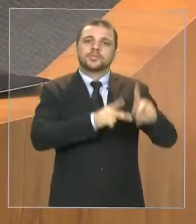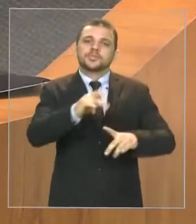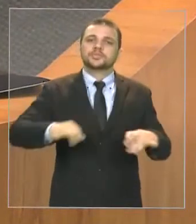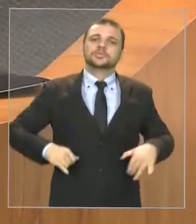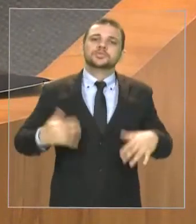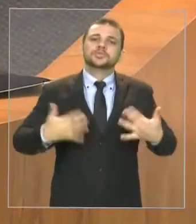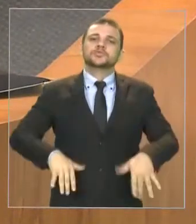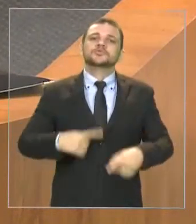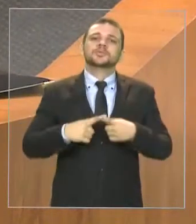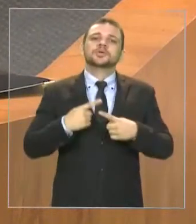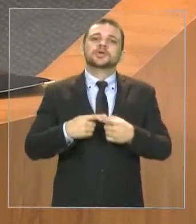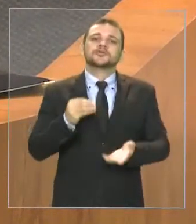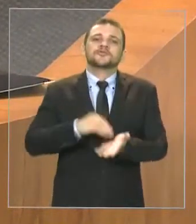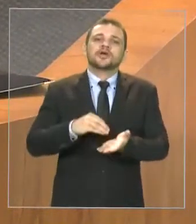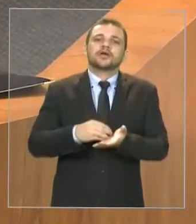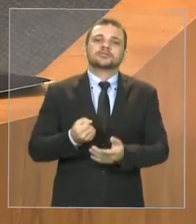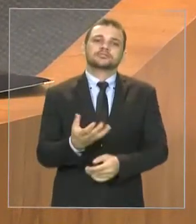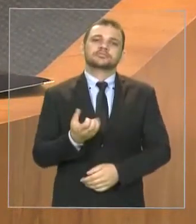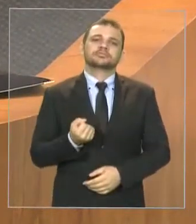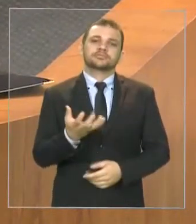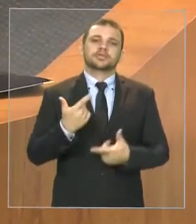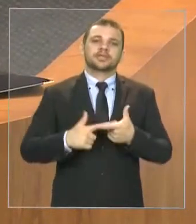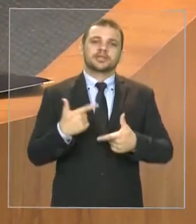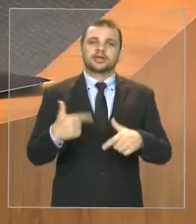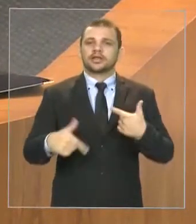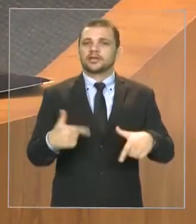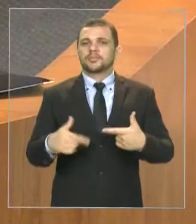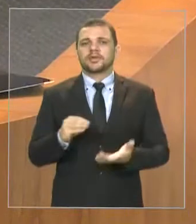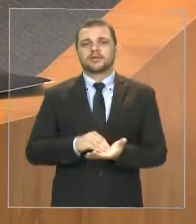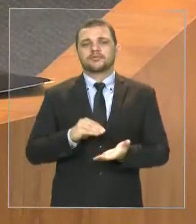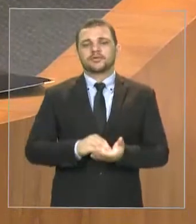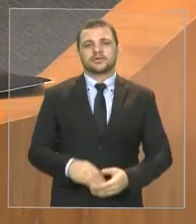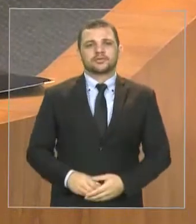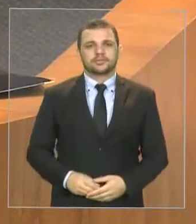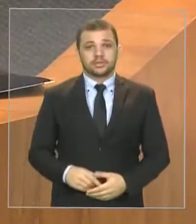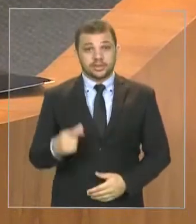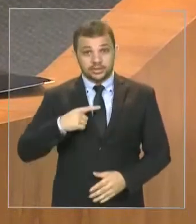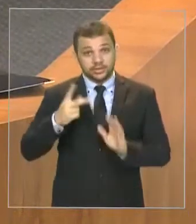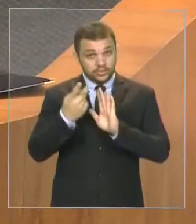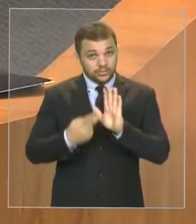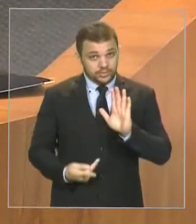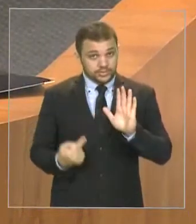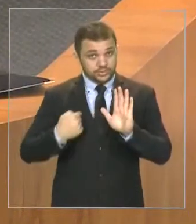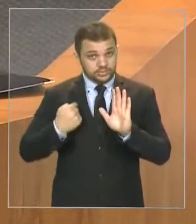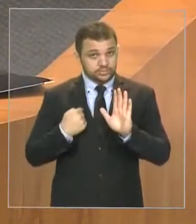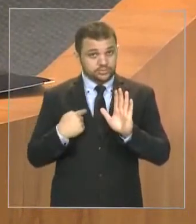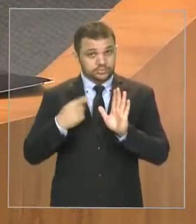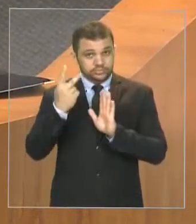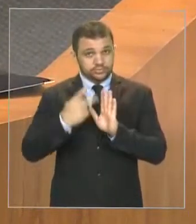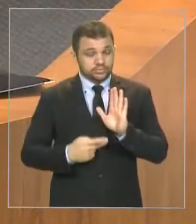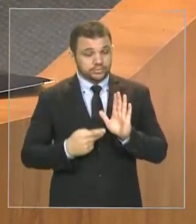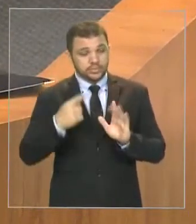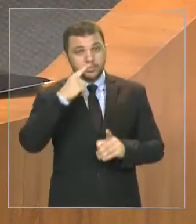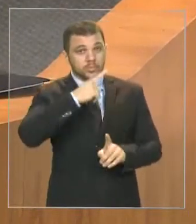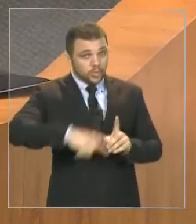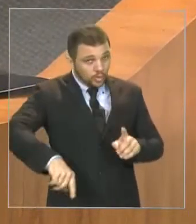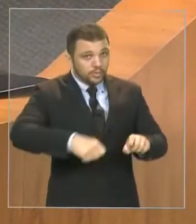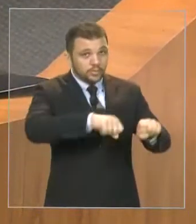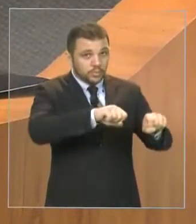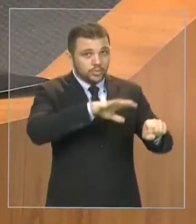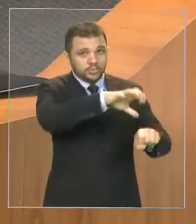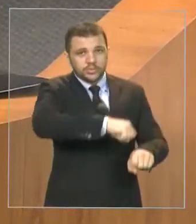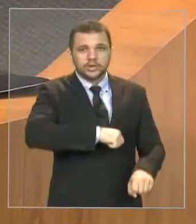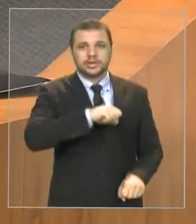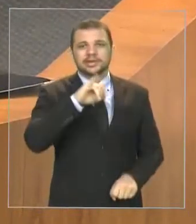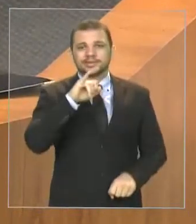sofrida. Nós temos um projeto que proíbe a apreensão de IPVA, que tramita nesta casa. Mas, senhoras e senhores,